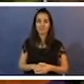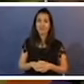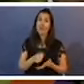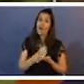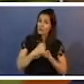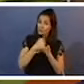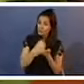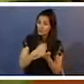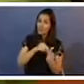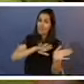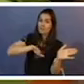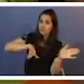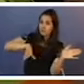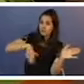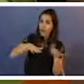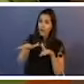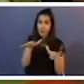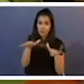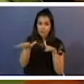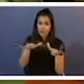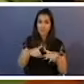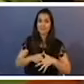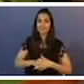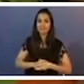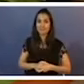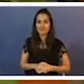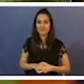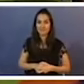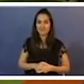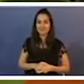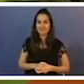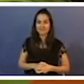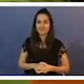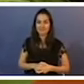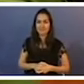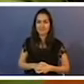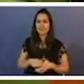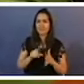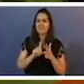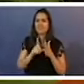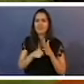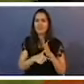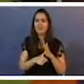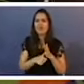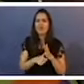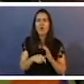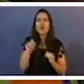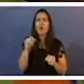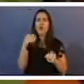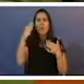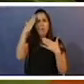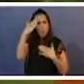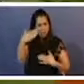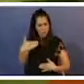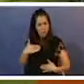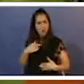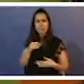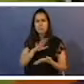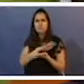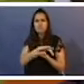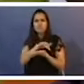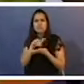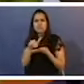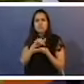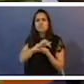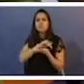ajudam eles a locomover tá vendo ó tem vários e depois embaixo o revestimento do corpo